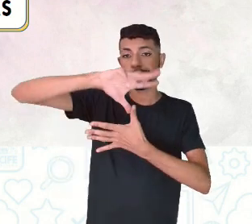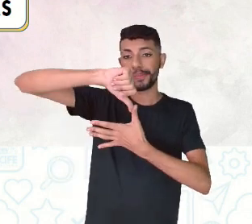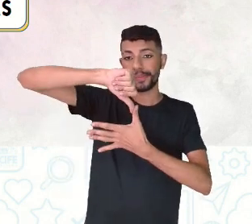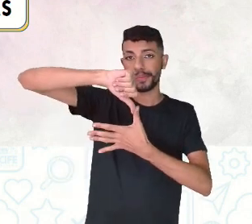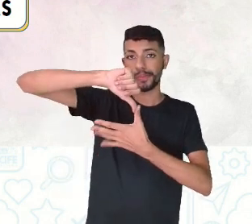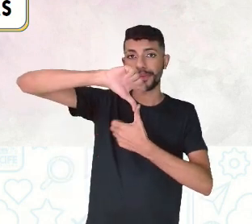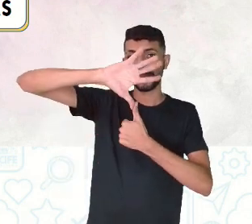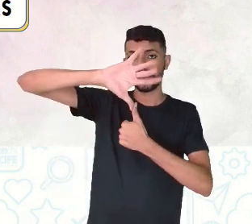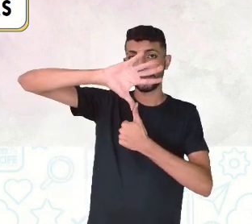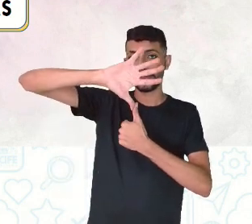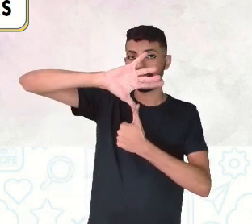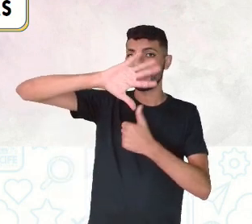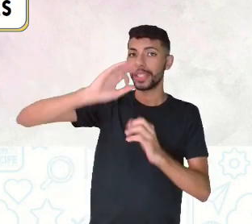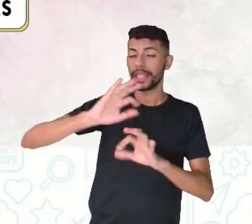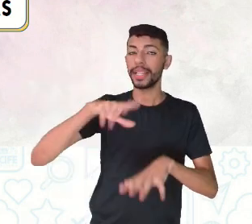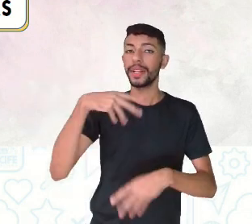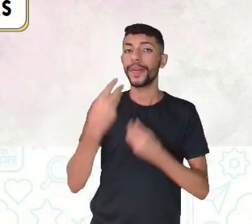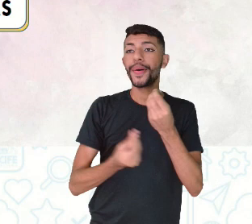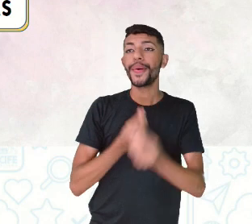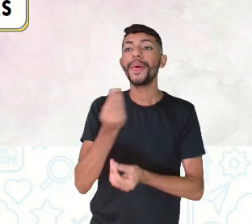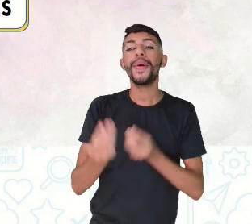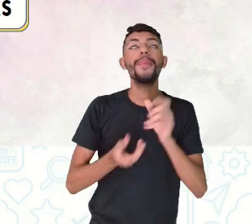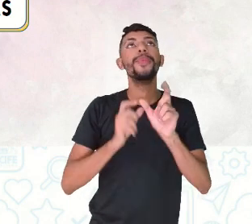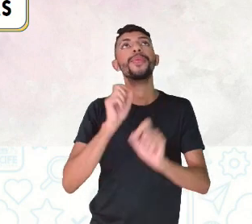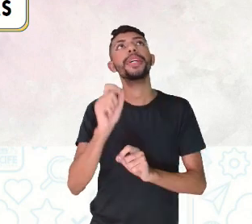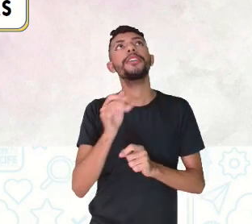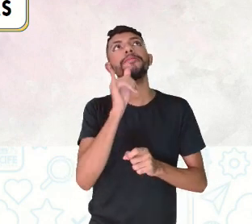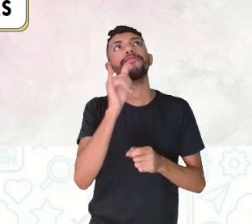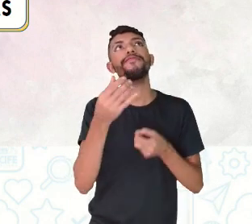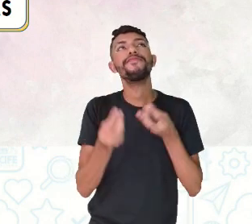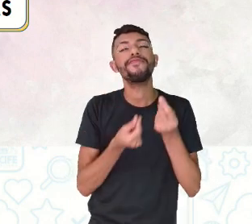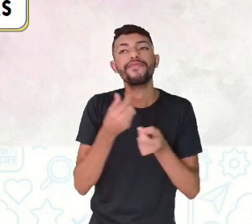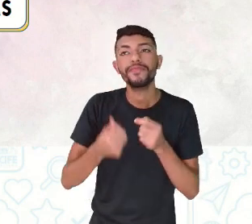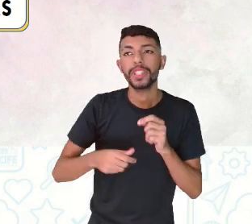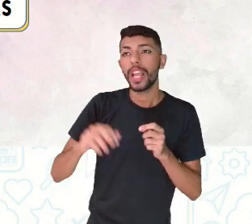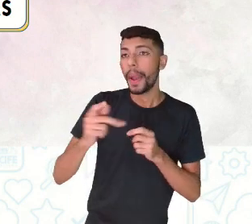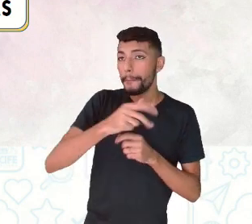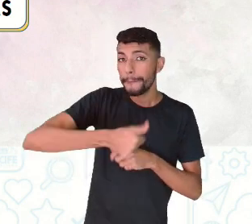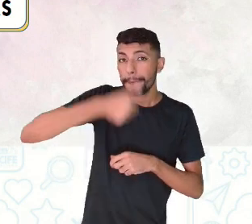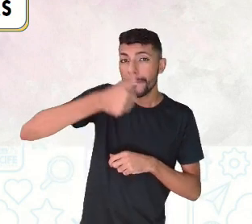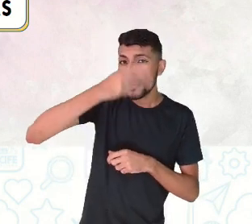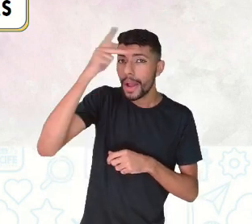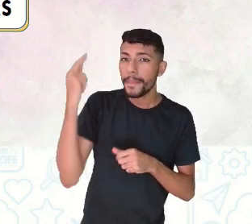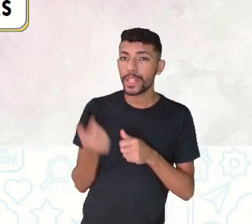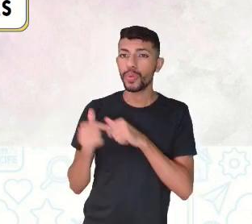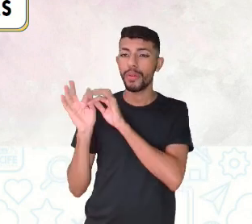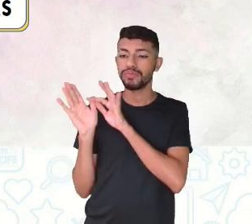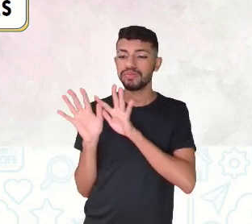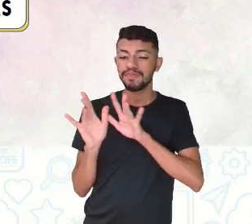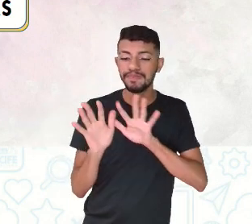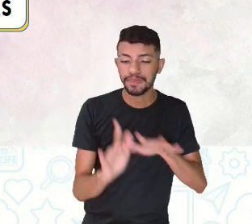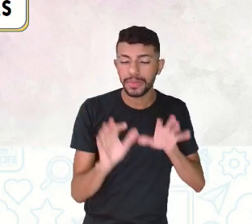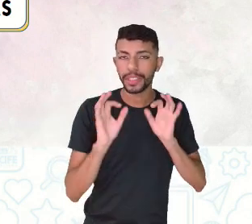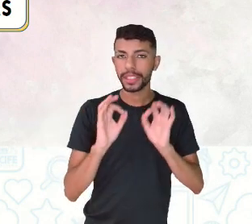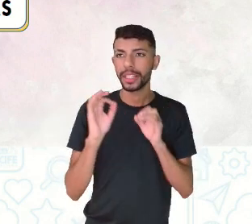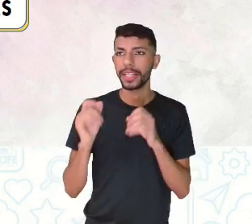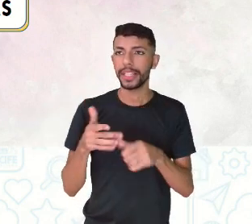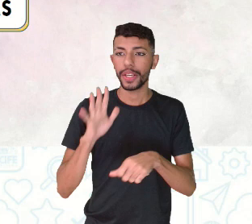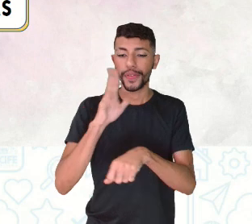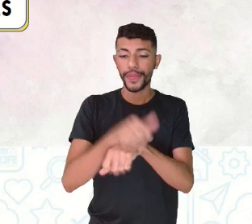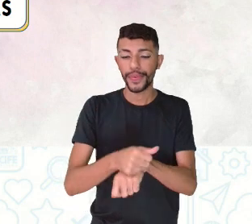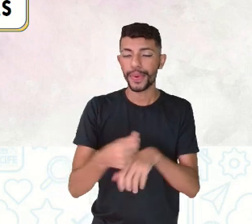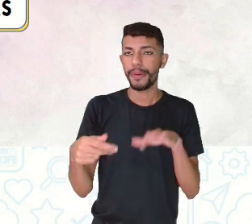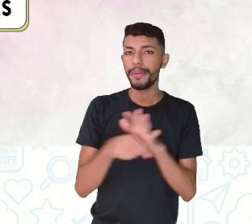Norte, né? Como foi esses primeiros habitantes, né? Essas primeiras pessoas que chegaram e colonizaram